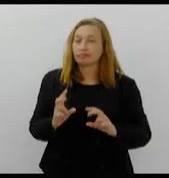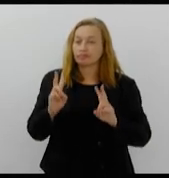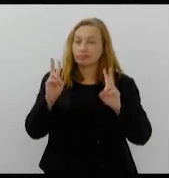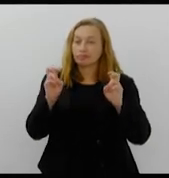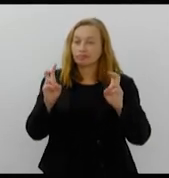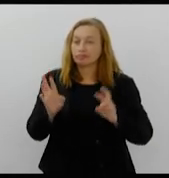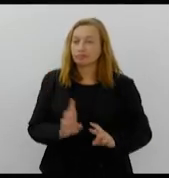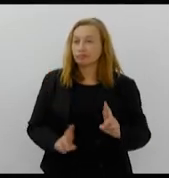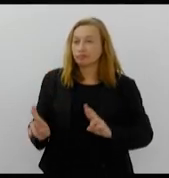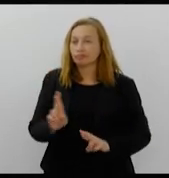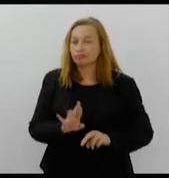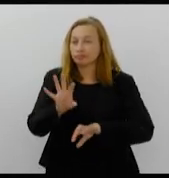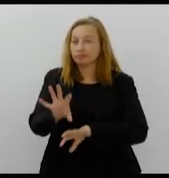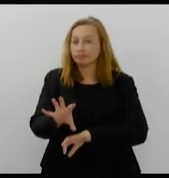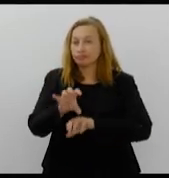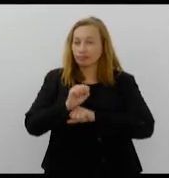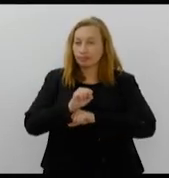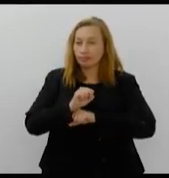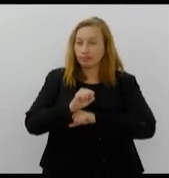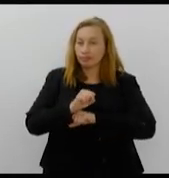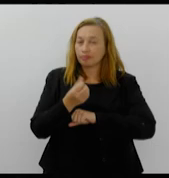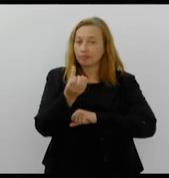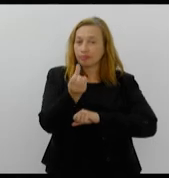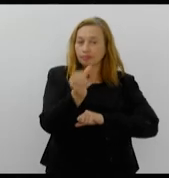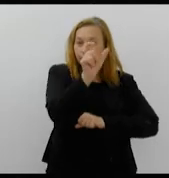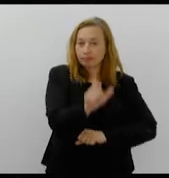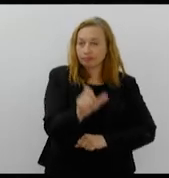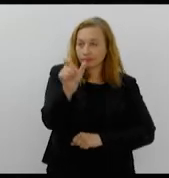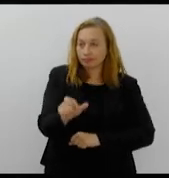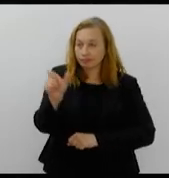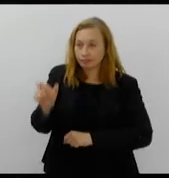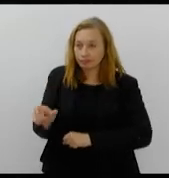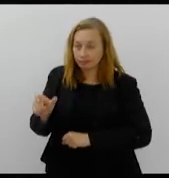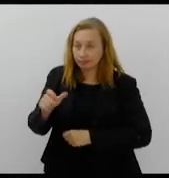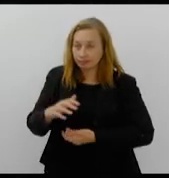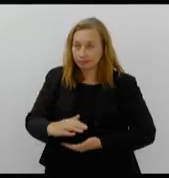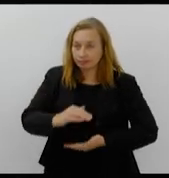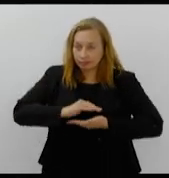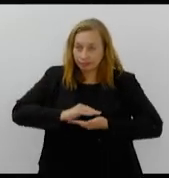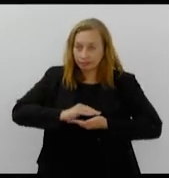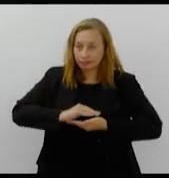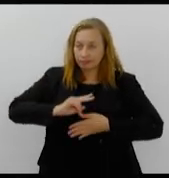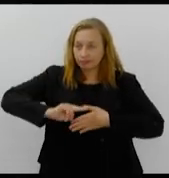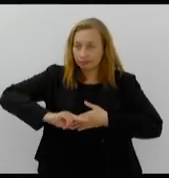à contaminação de 6 pacientes pelo HIV.